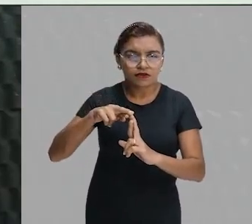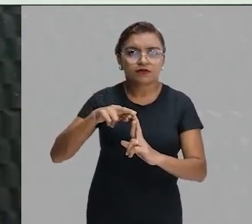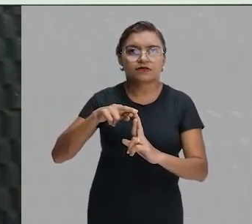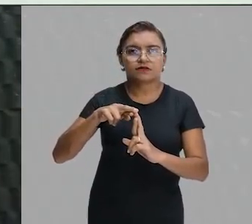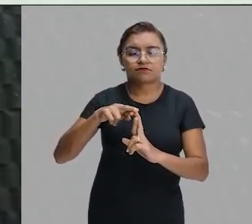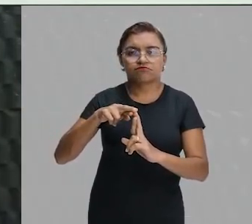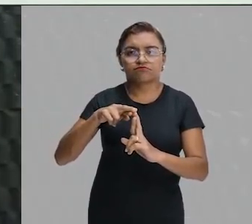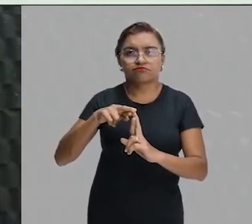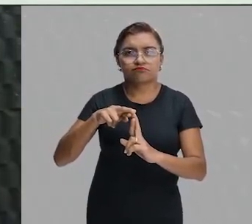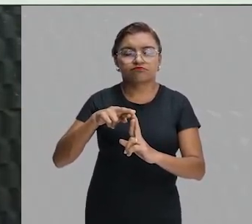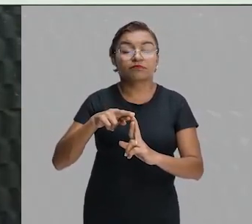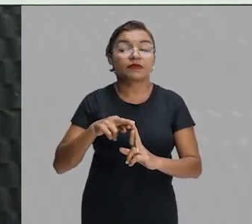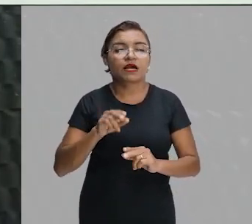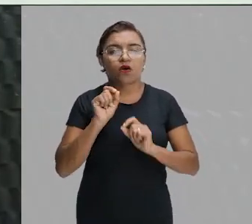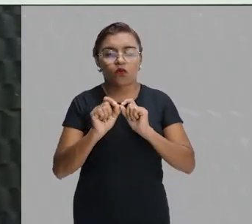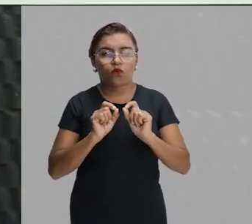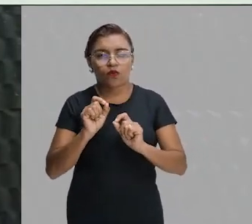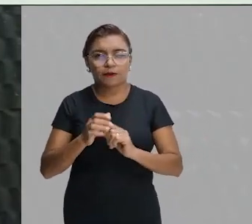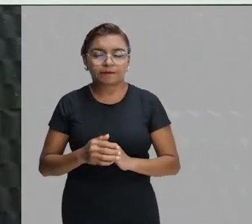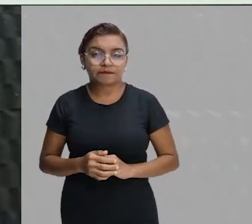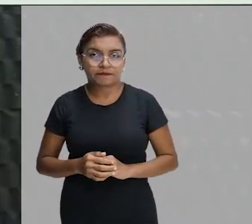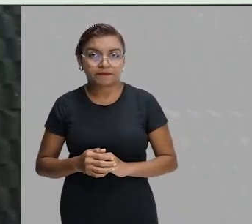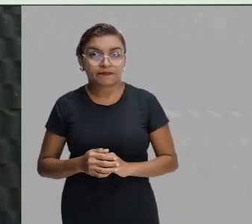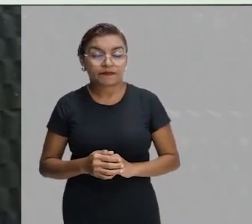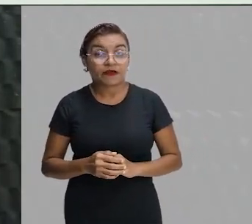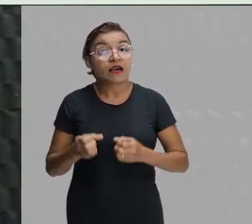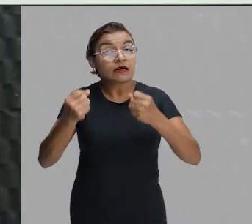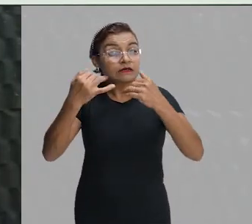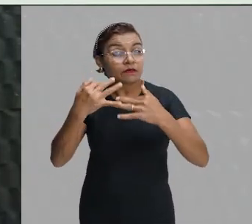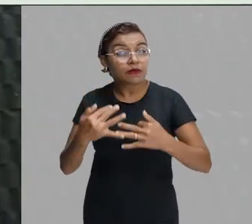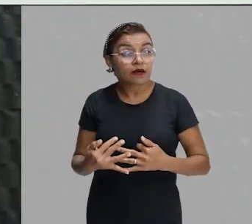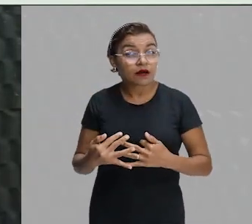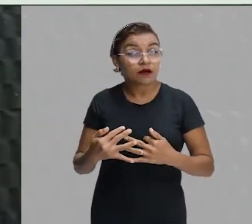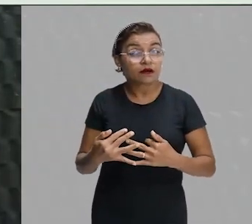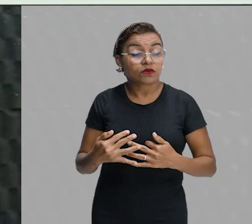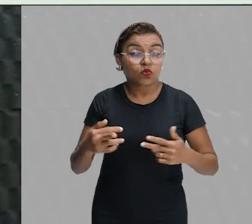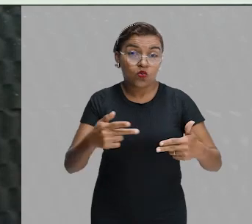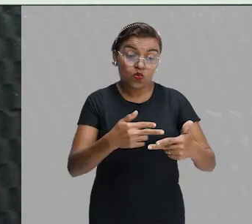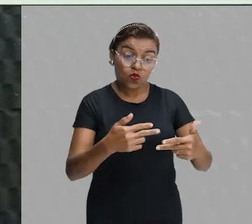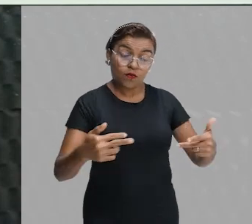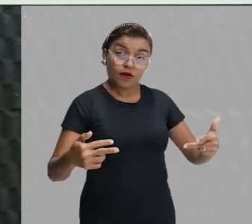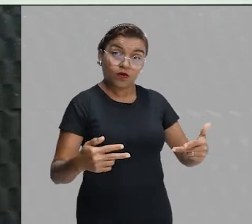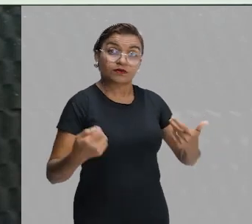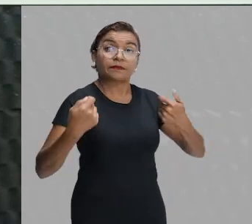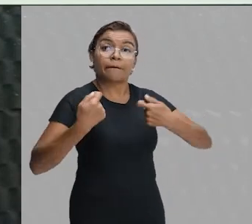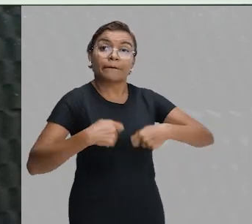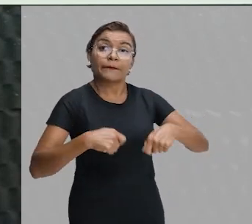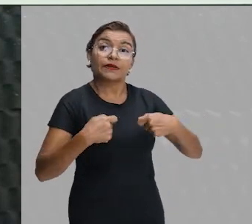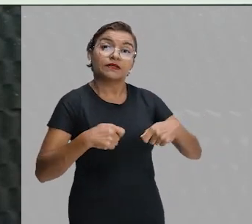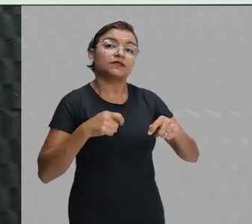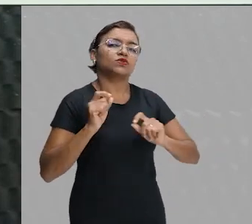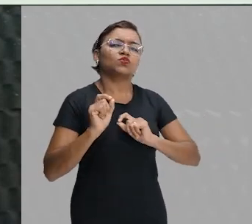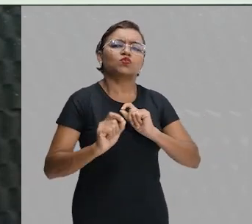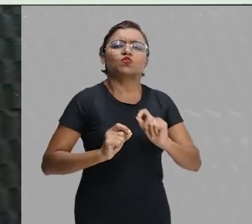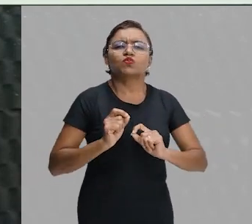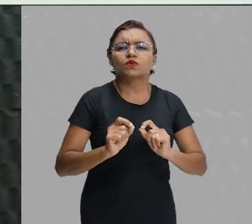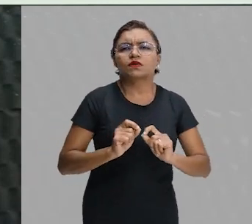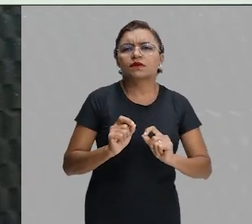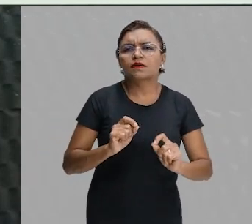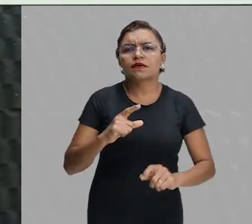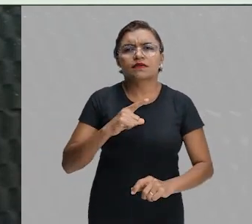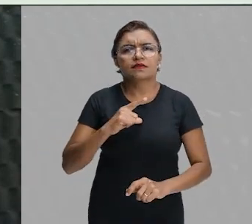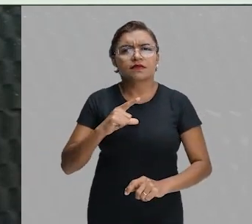mesmo. Então, se eu estou falando de alguma coisa, eu preciso manter esta